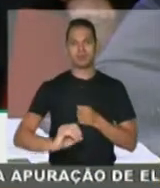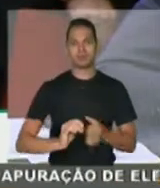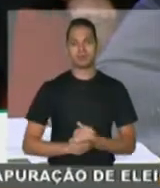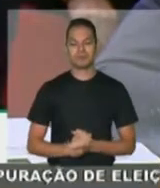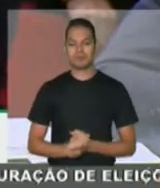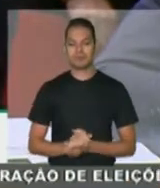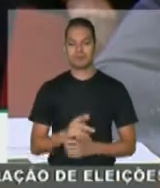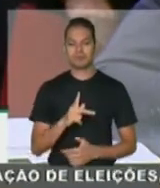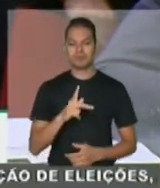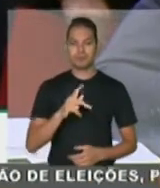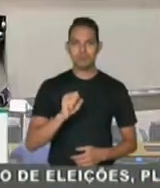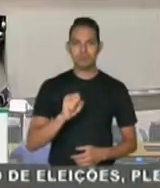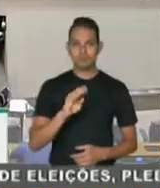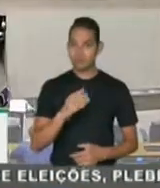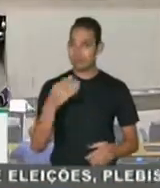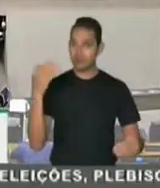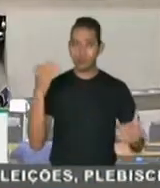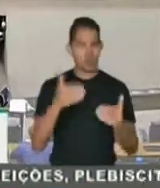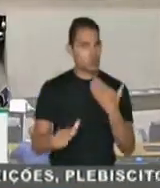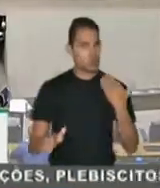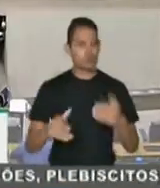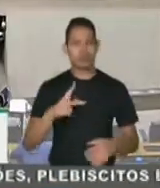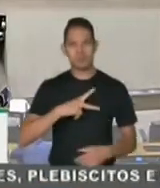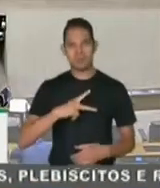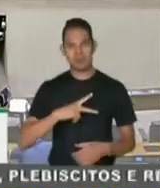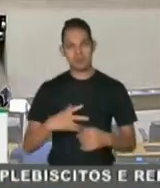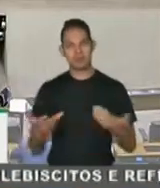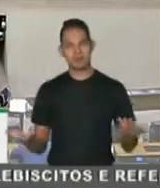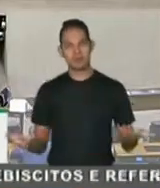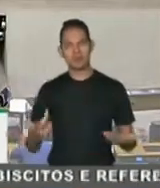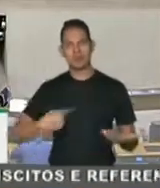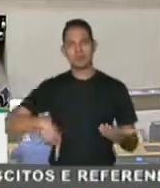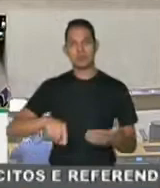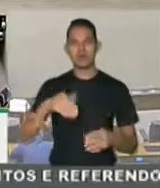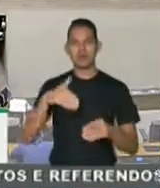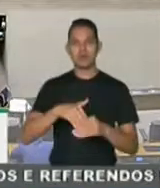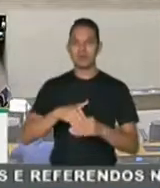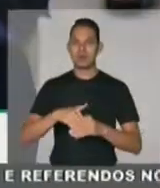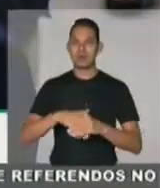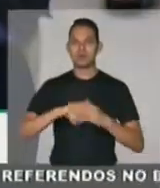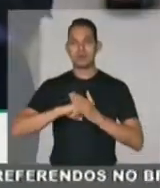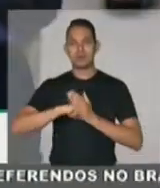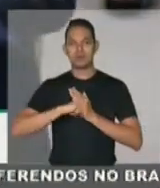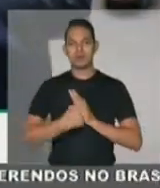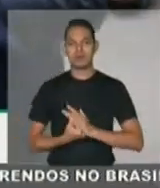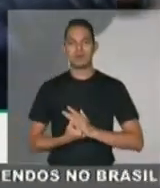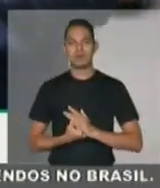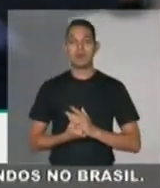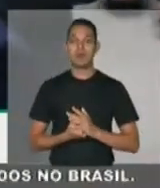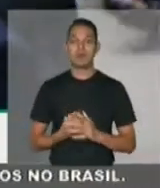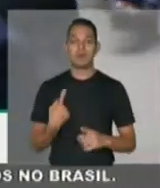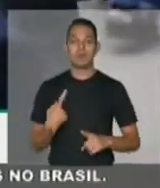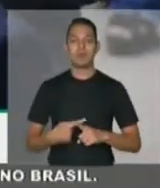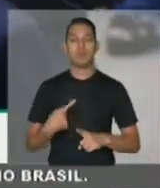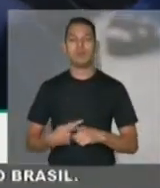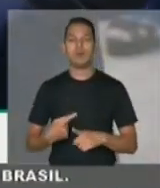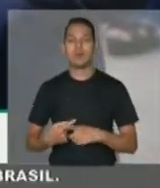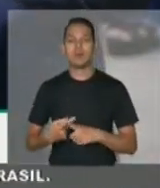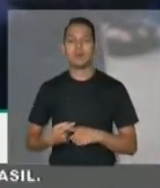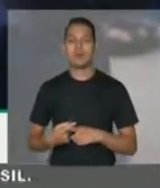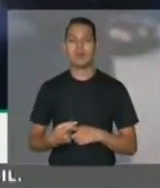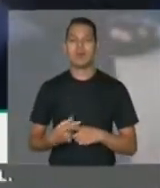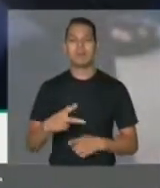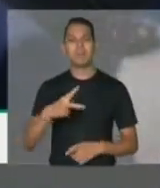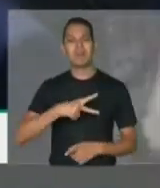Presidente, o PSB é contra a privatização, portanto, nós recomendaremos a obstrução. E até porque, presidente, essa questão